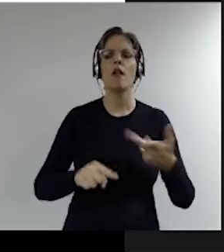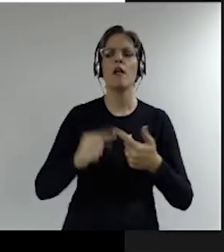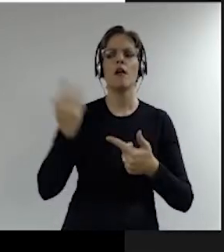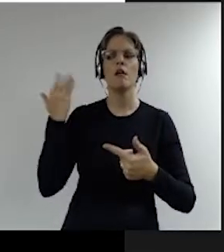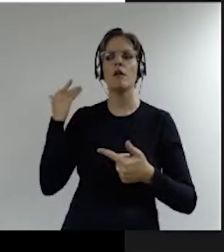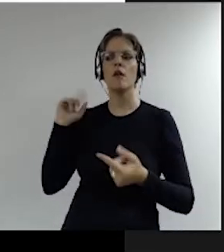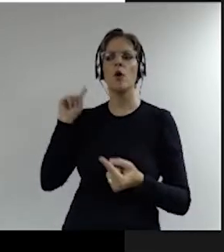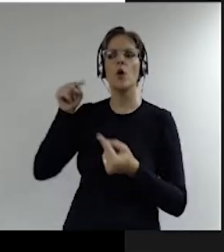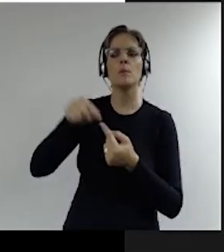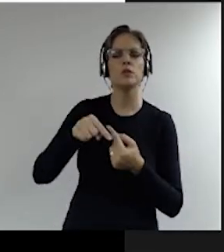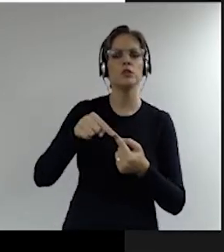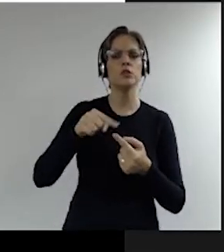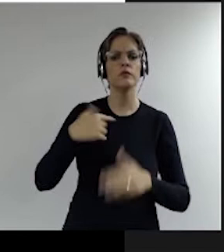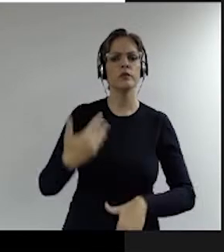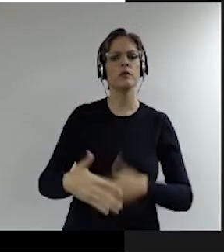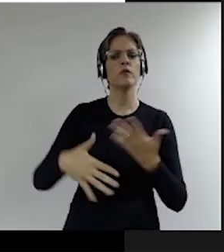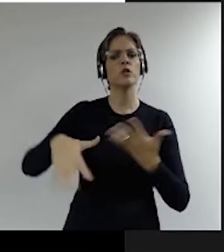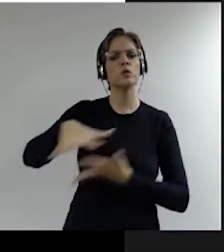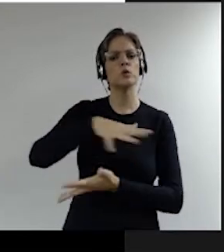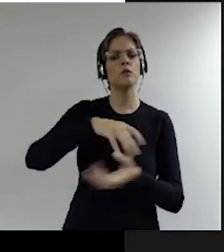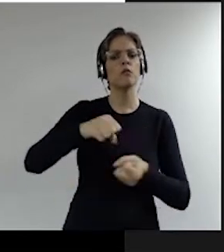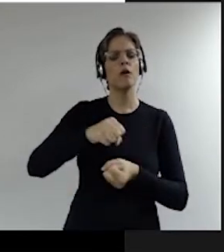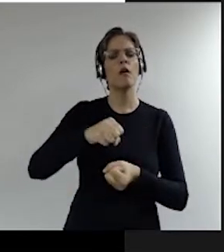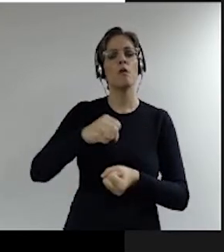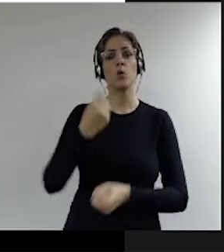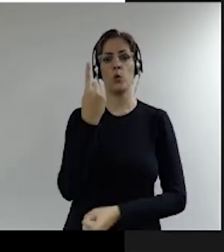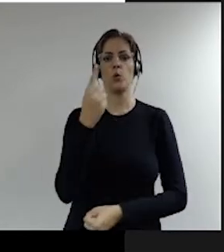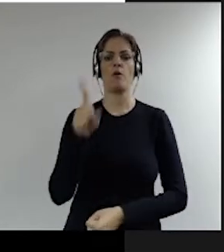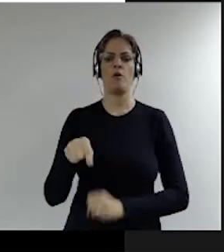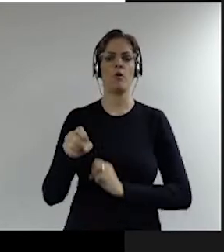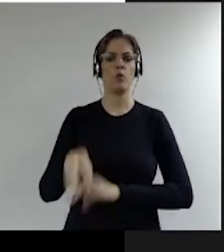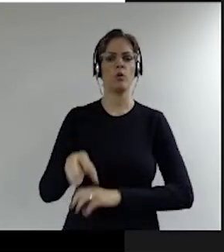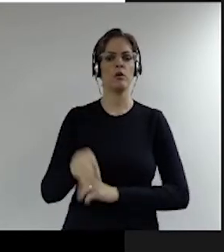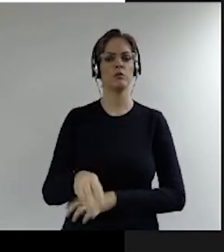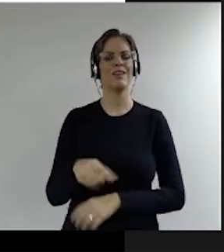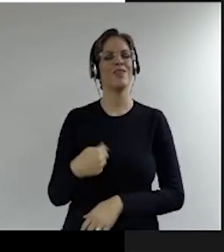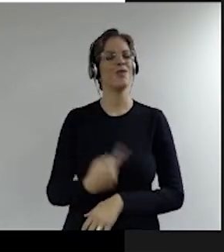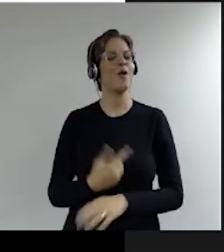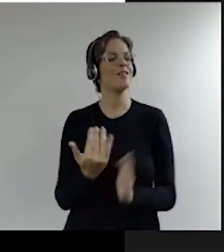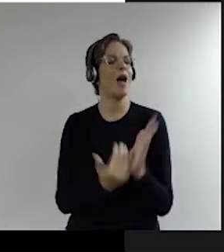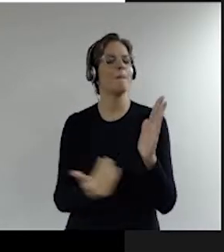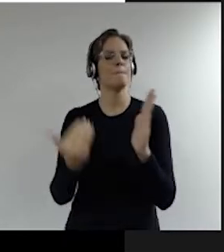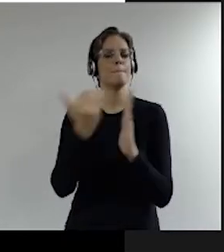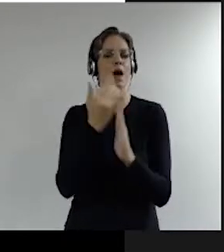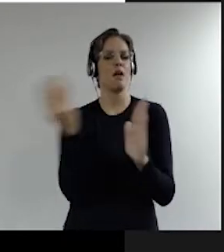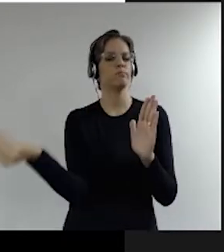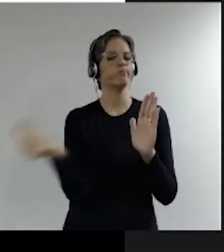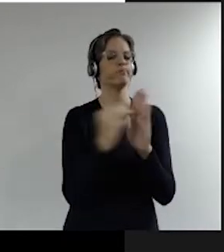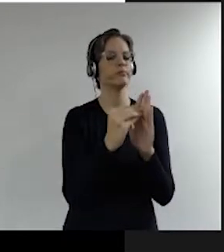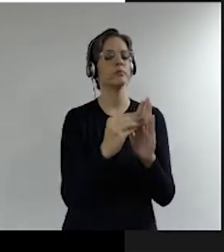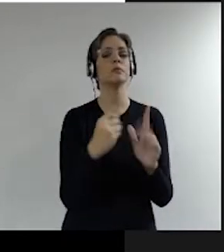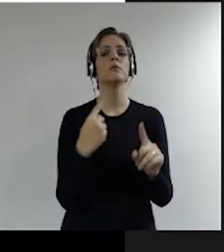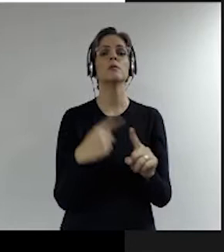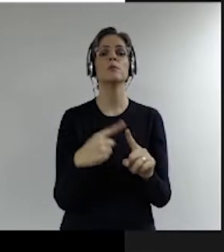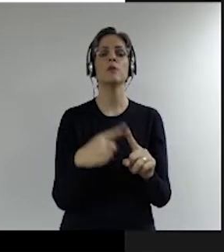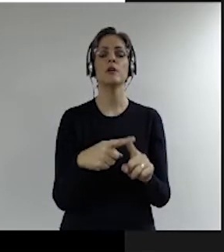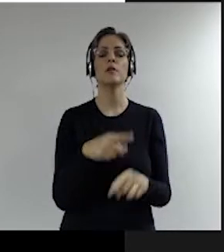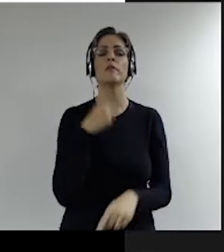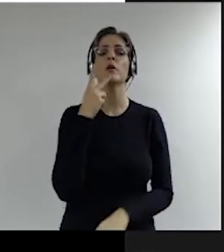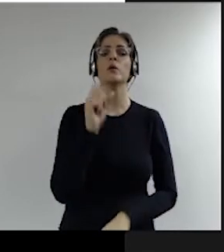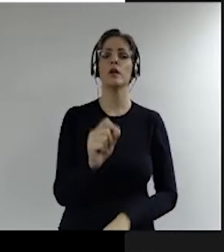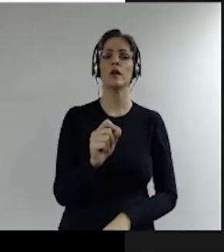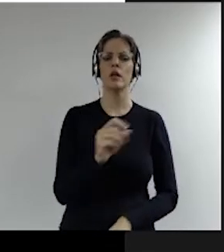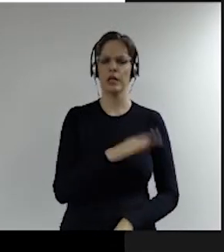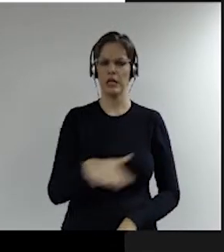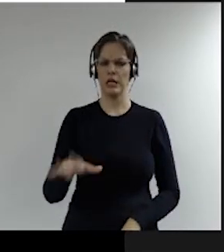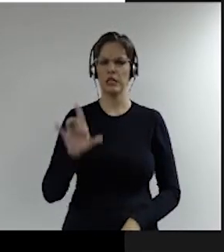Desenvolvimento Sustentável, e um deles específico para a educação, a gente foi muito mais longe. a gente disse que não basta as crianças